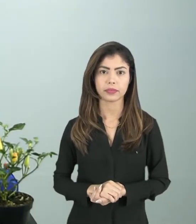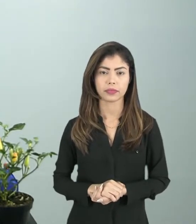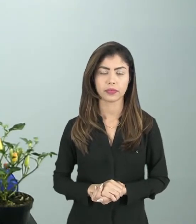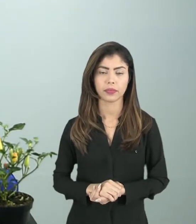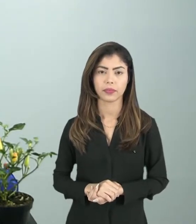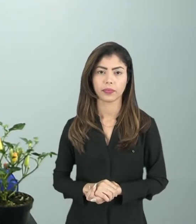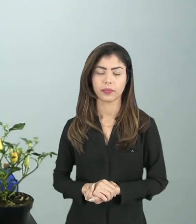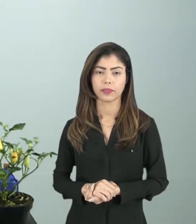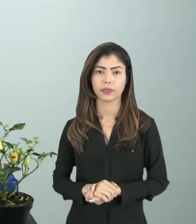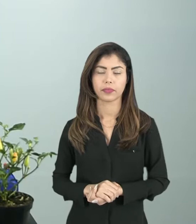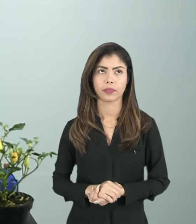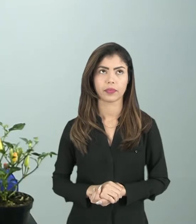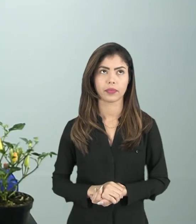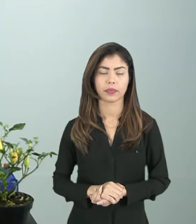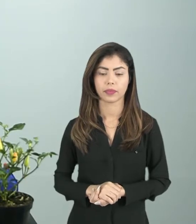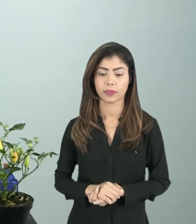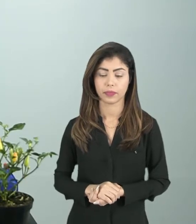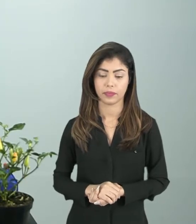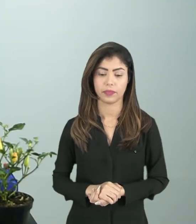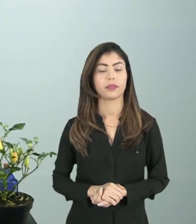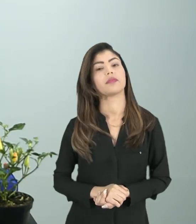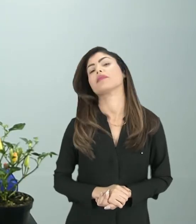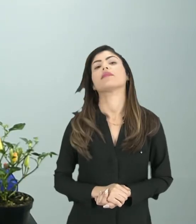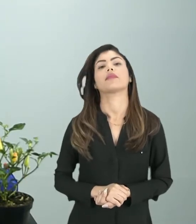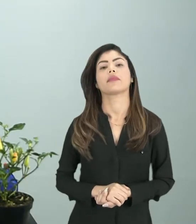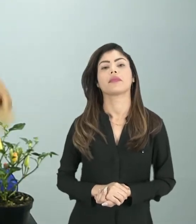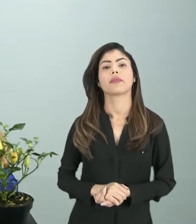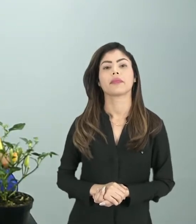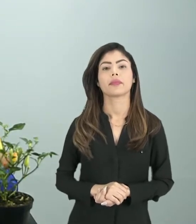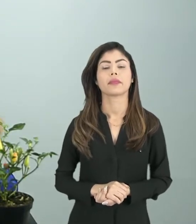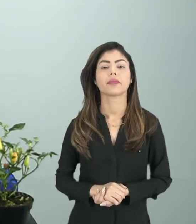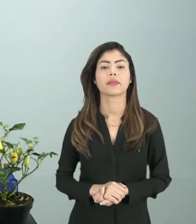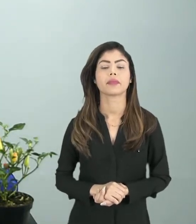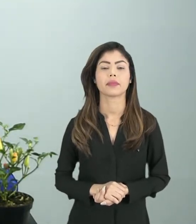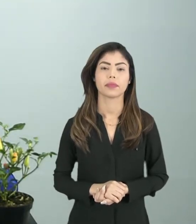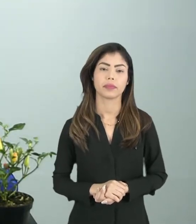até colocar aqui bem em cima. Não dá, então vamos tirar.